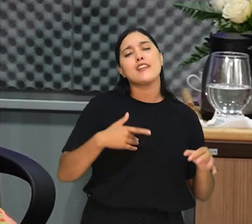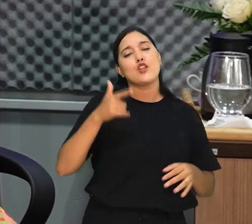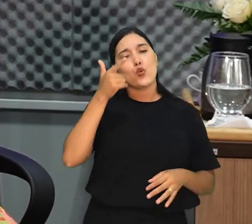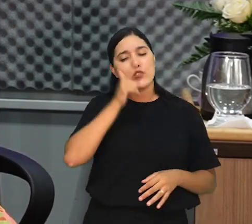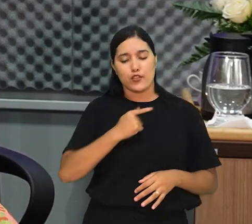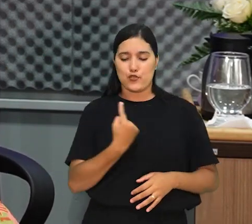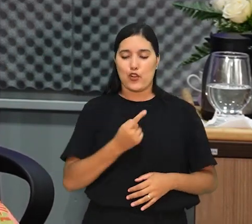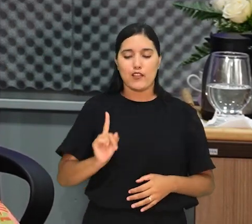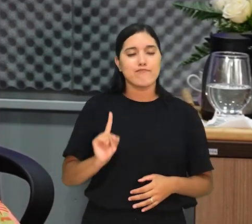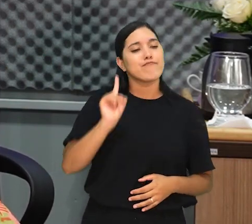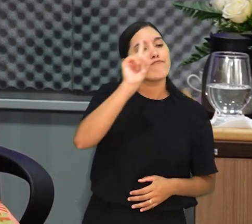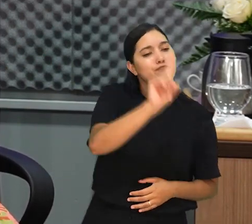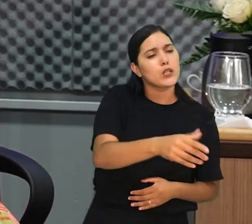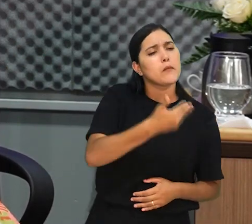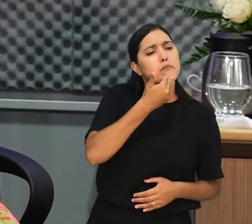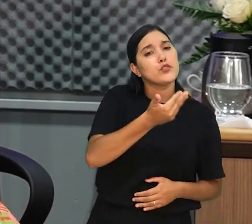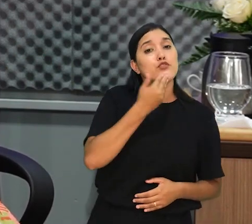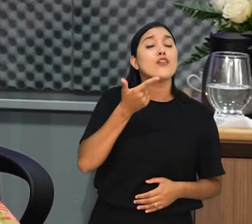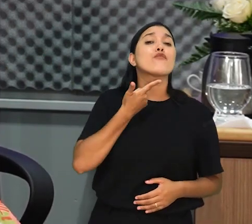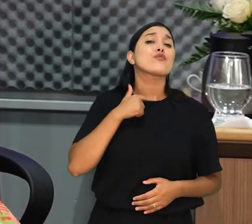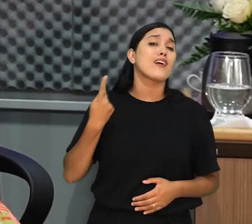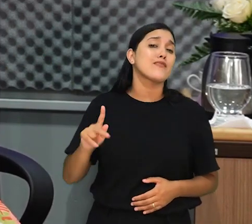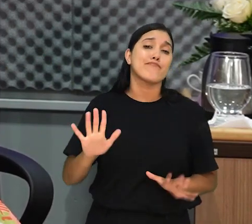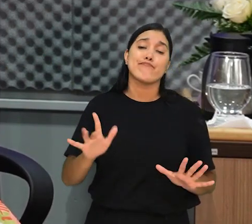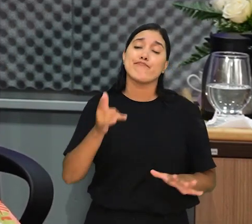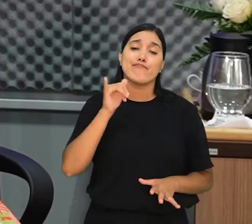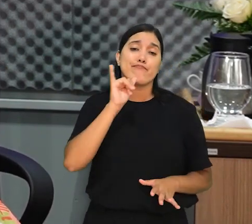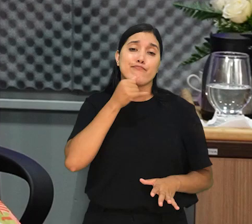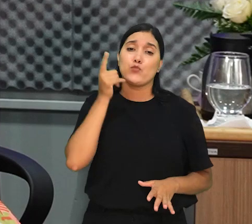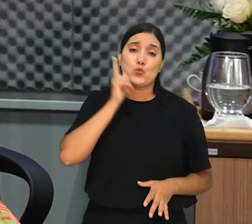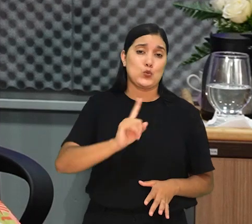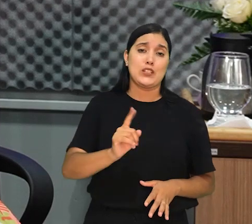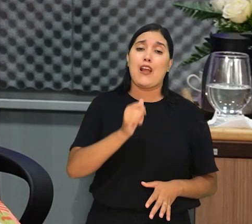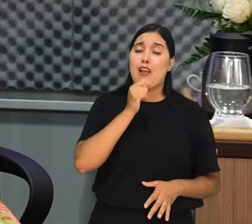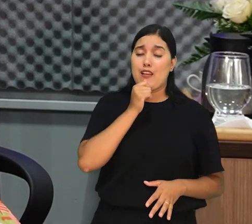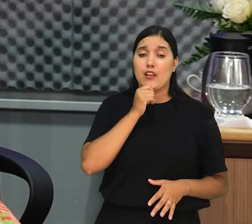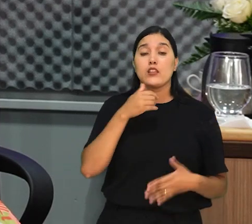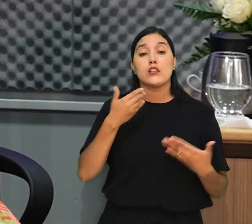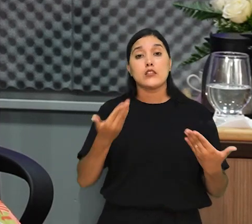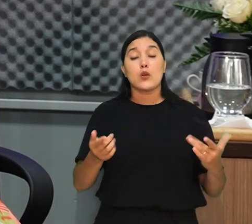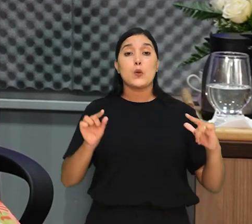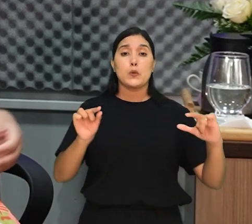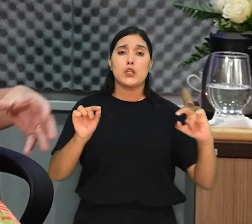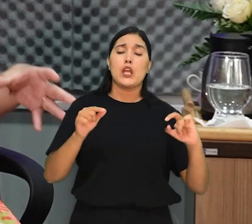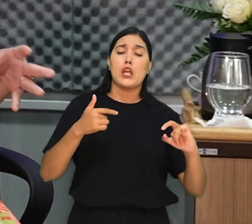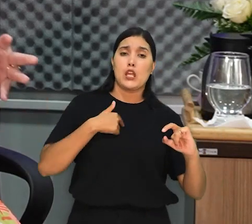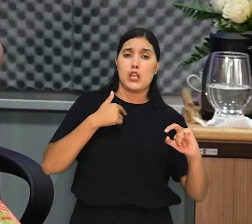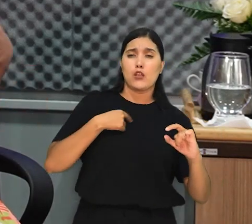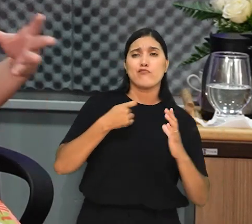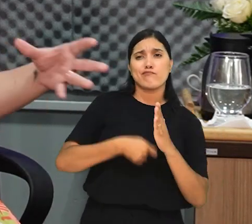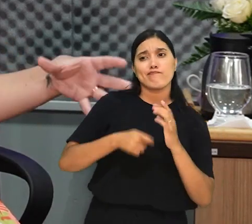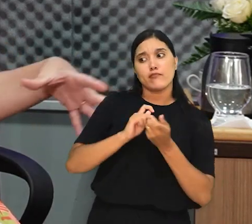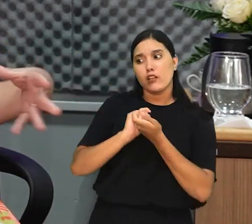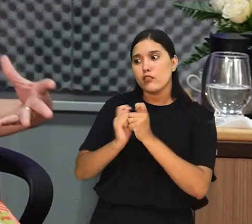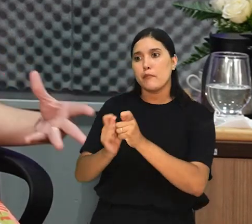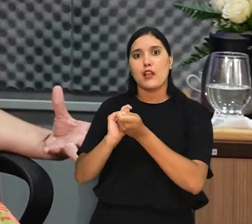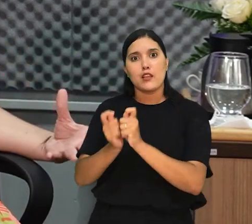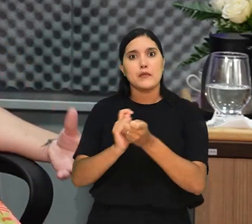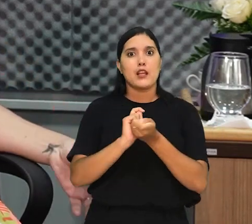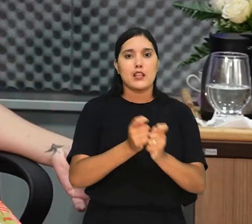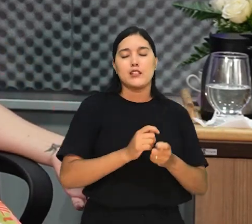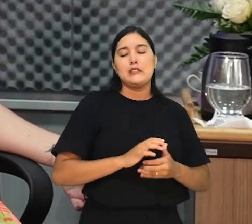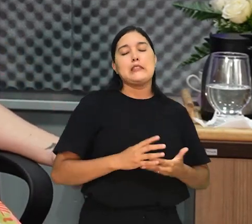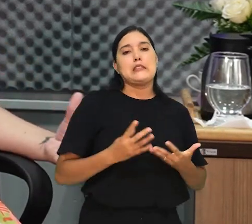pessoa com quem ele vai lá para pegar algo ou comprar. Então, assim, eu tentei me adaptar a